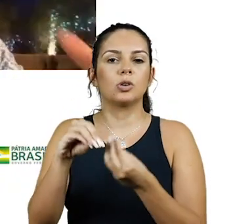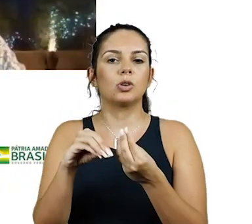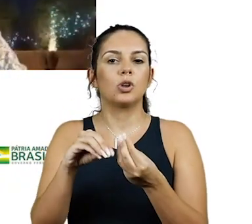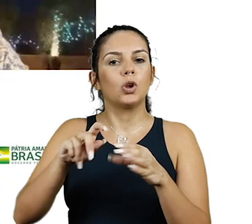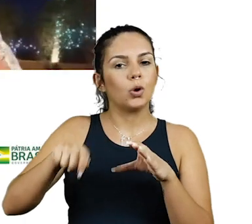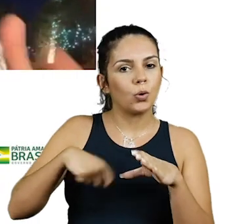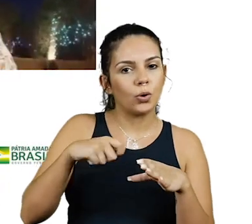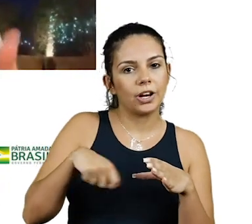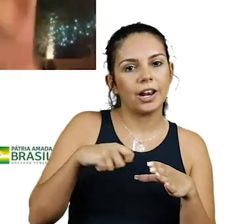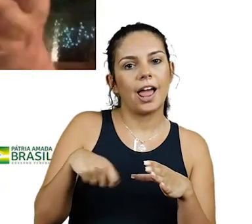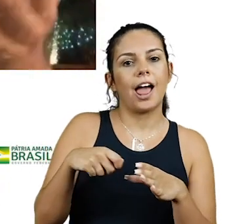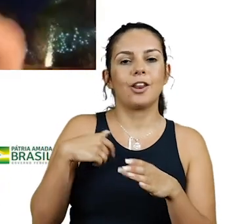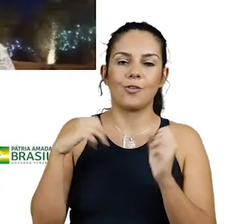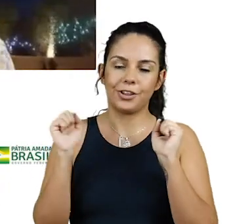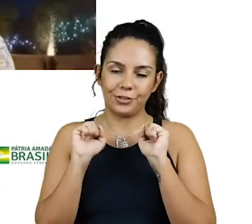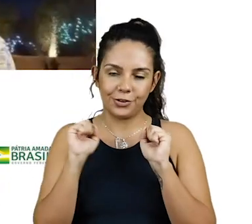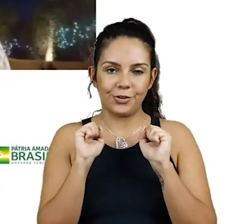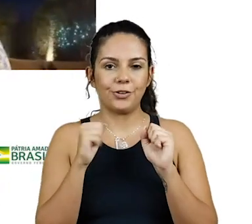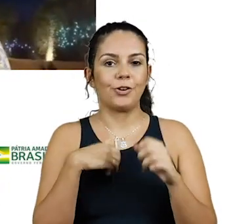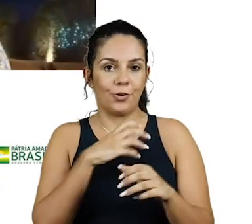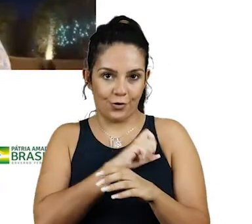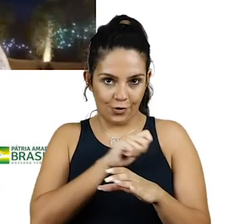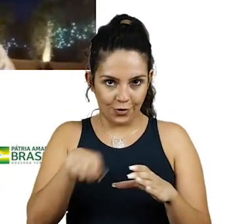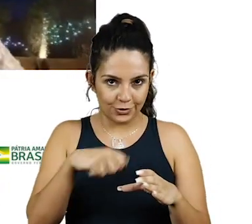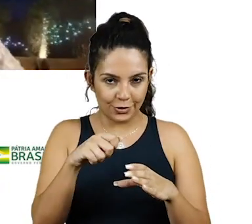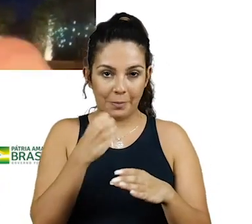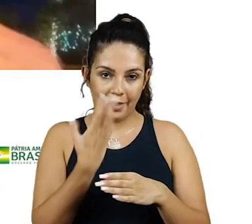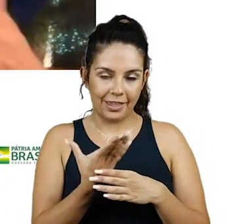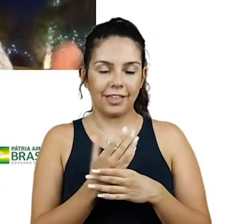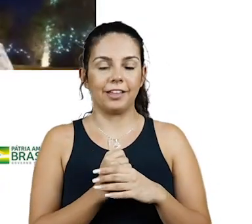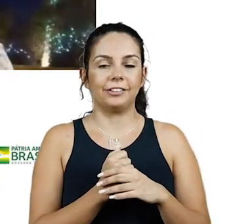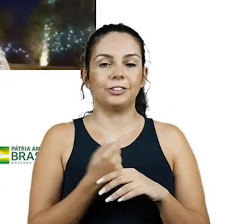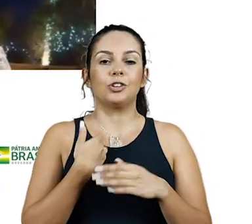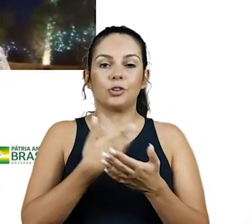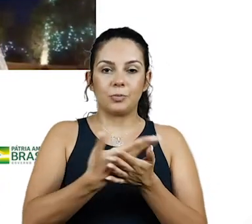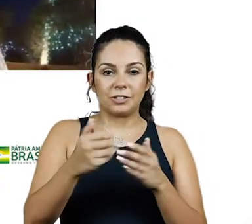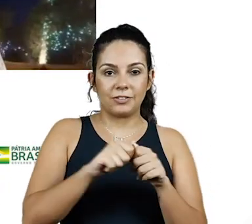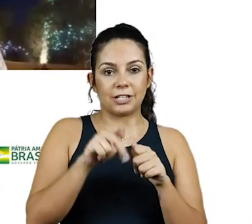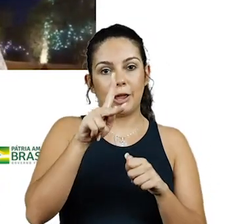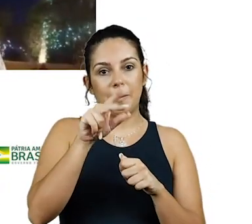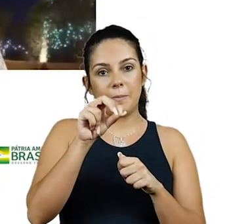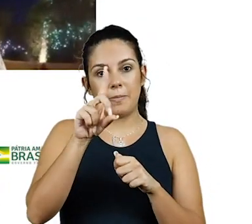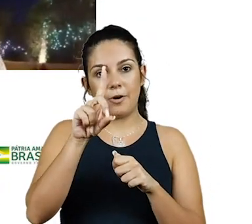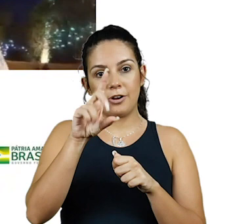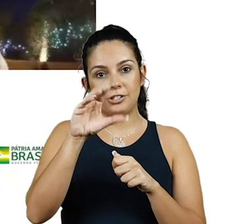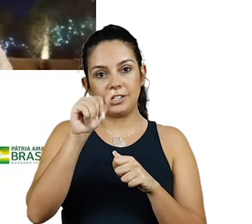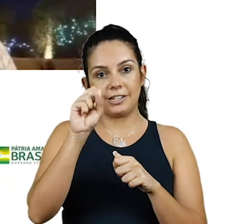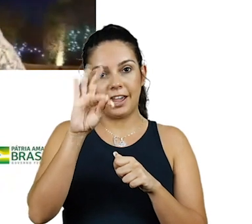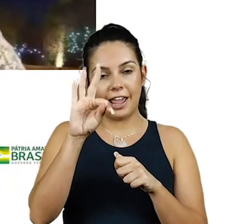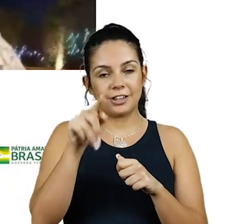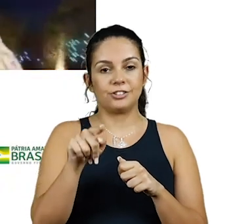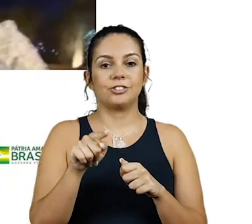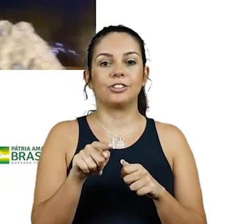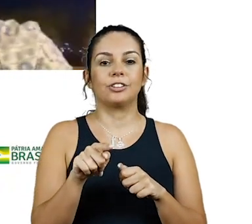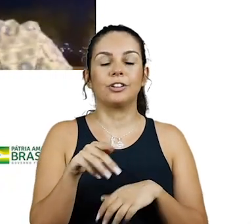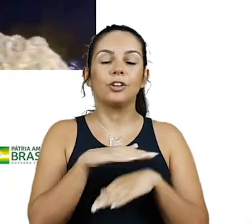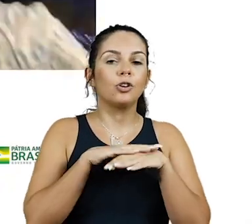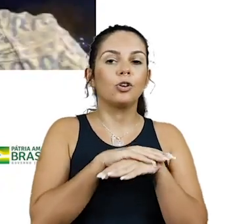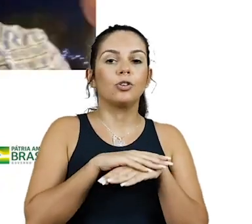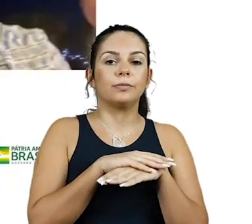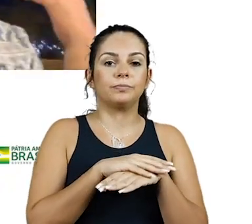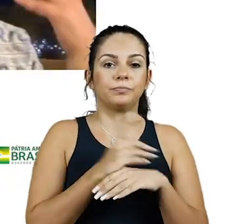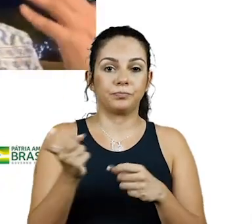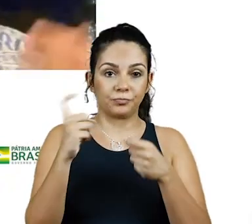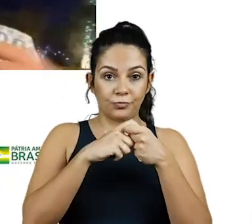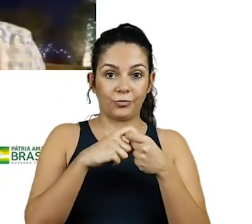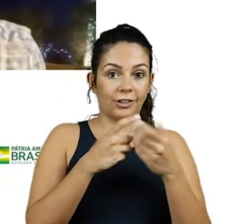de culinária, aquela coisa que eu gosto, você sabe que eu cozinho bem. Eu comecei a fazer um podcast na Deezer, que é sensacional, conversando, aí